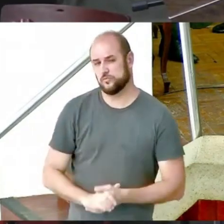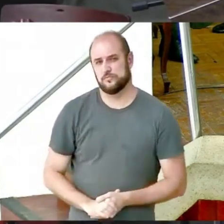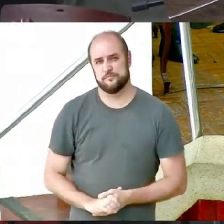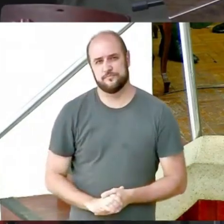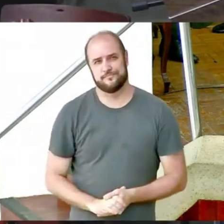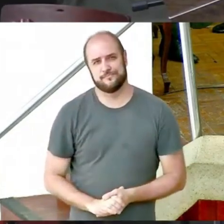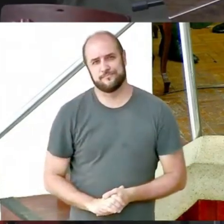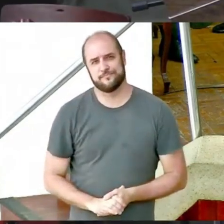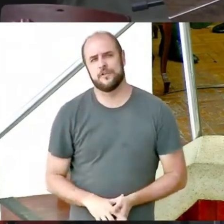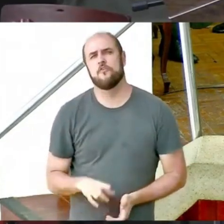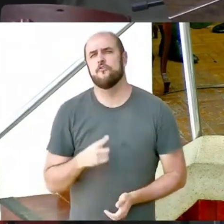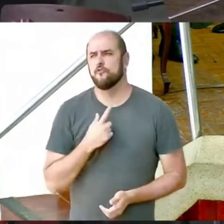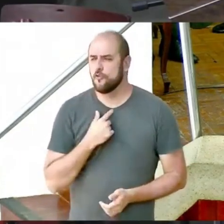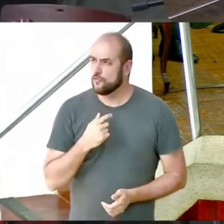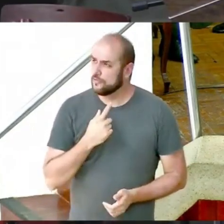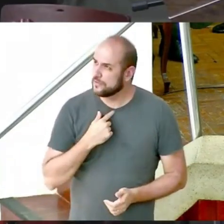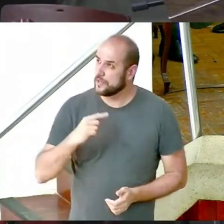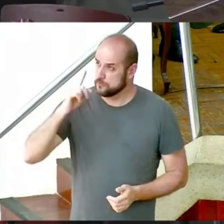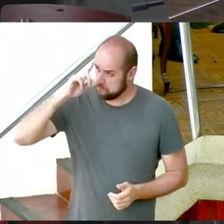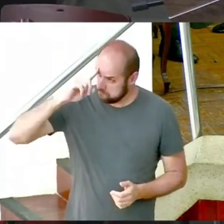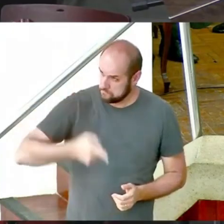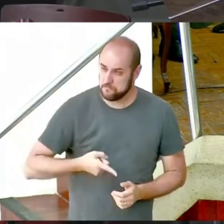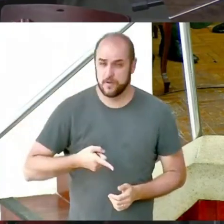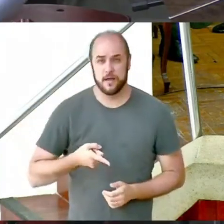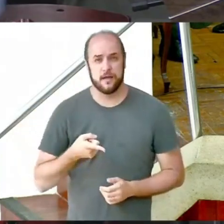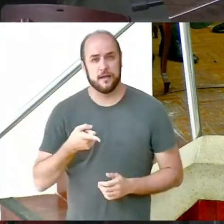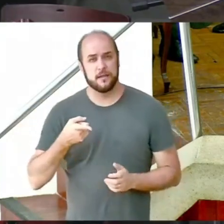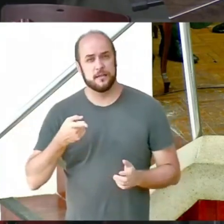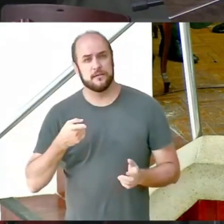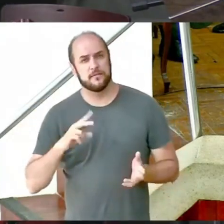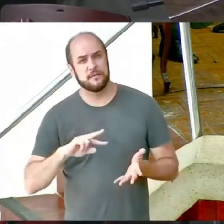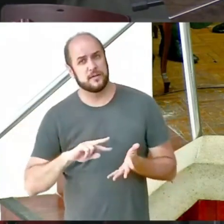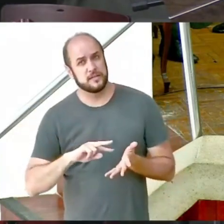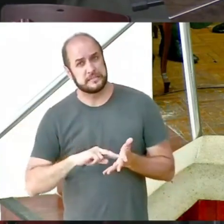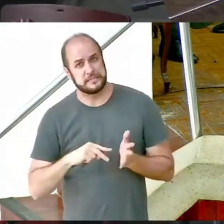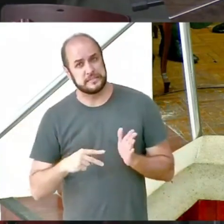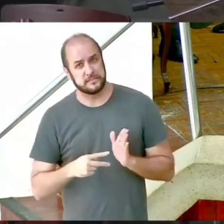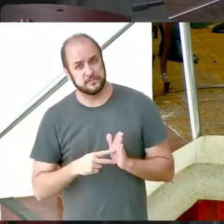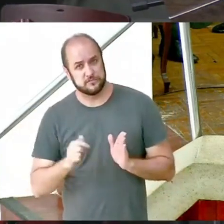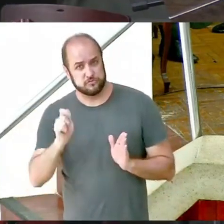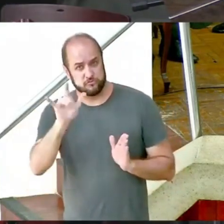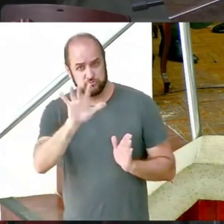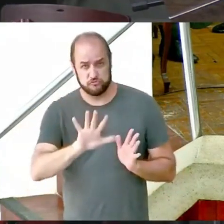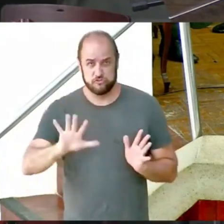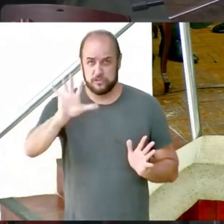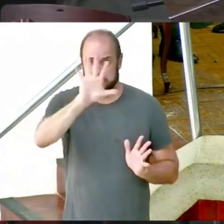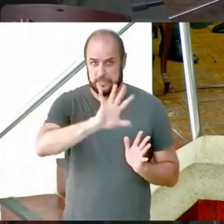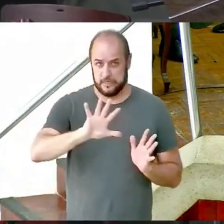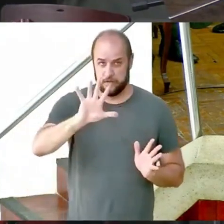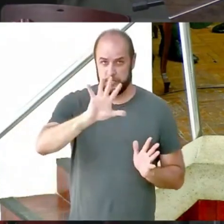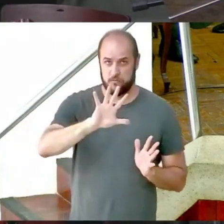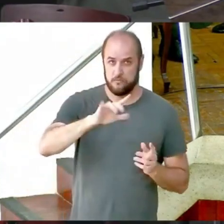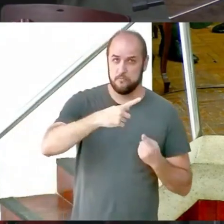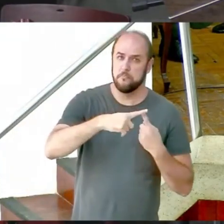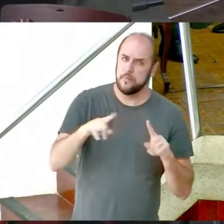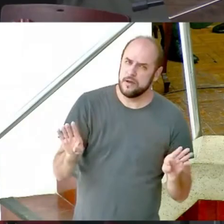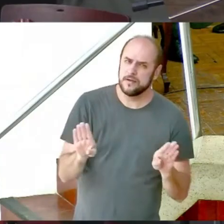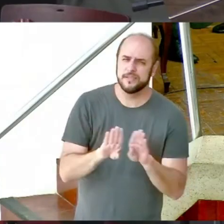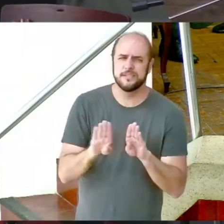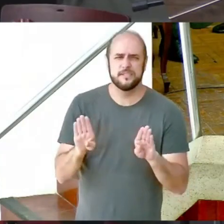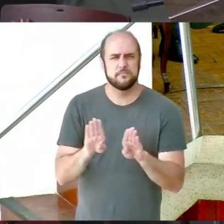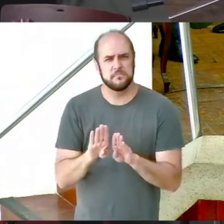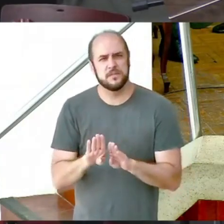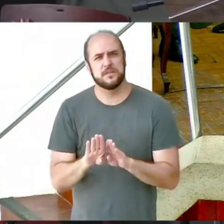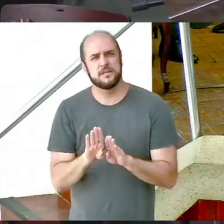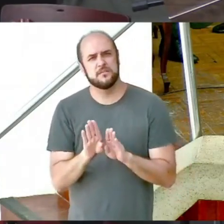Então essa vontade de decreto se refere a esses aspectos mais gerais, como também dos aspectos mais